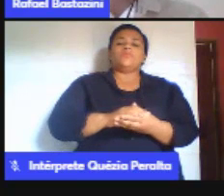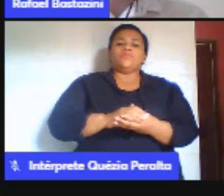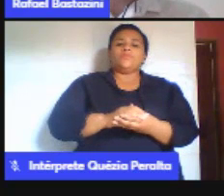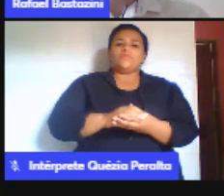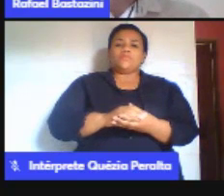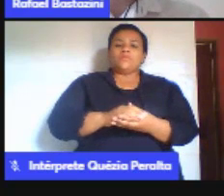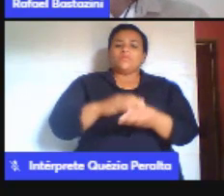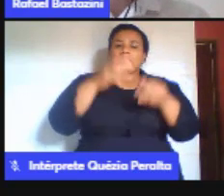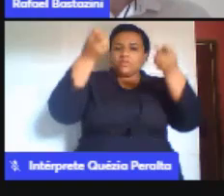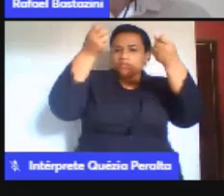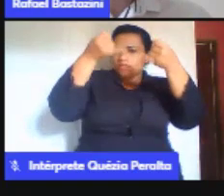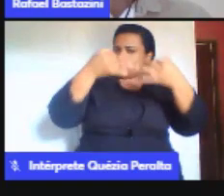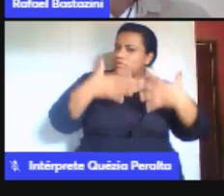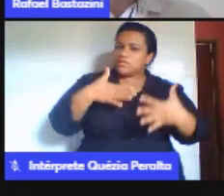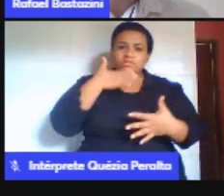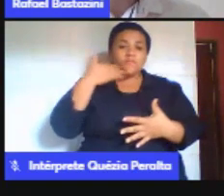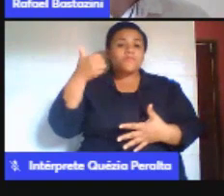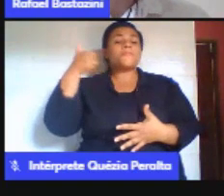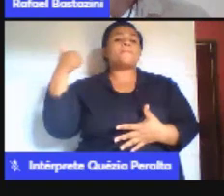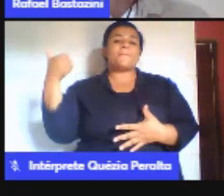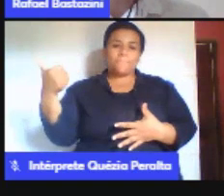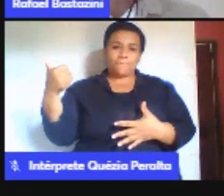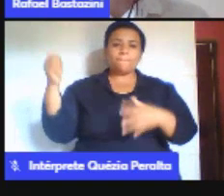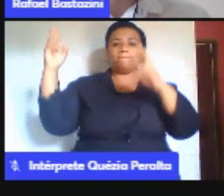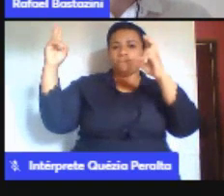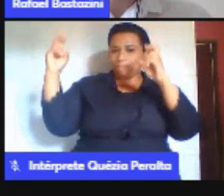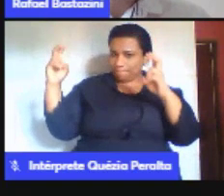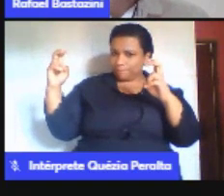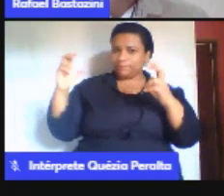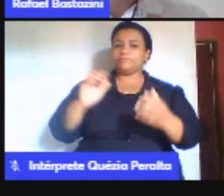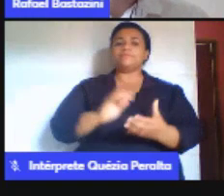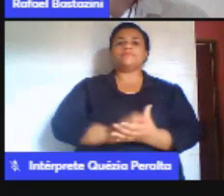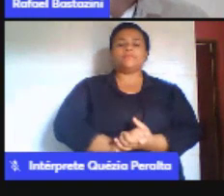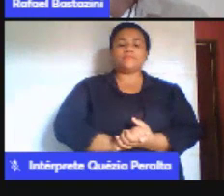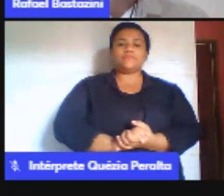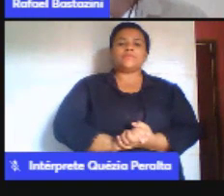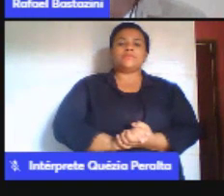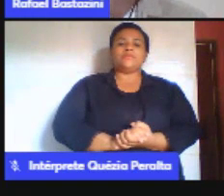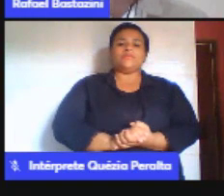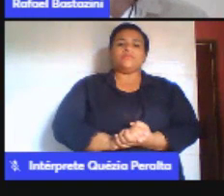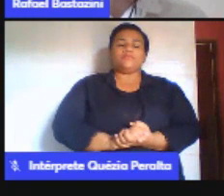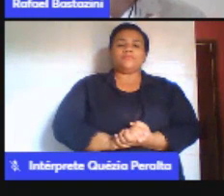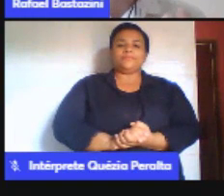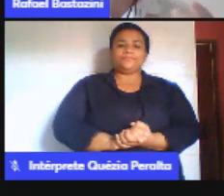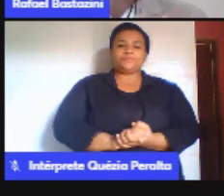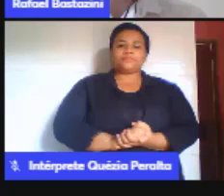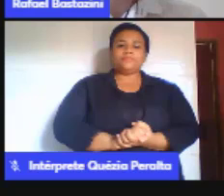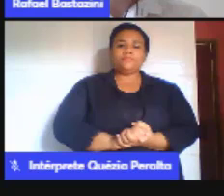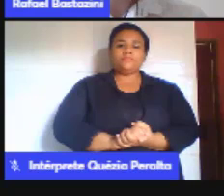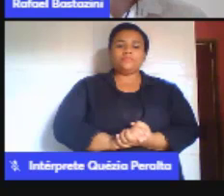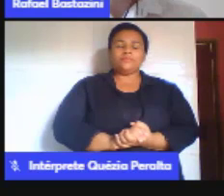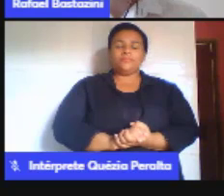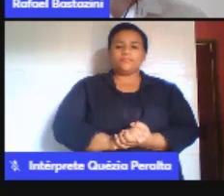planilhas, né? Enfim, tratamos esse material e produzimos essas placas. Então, há